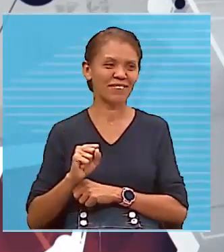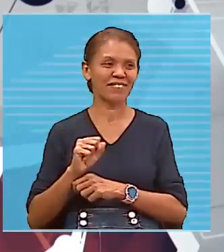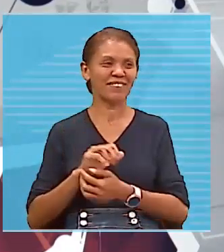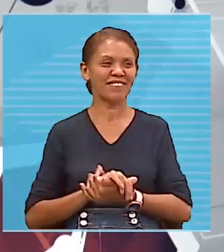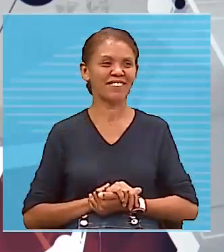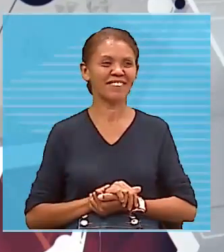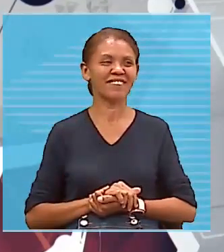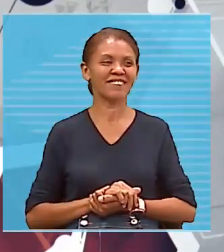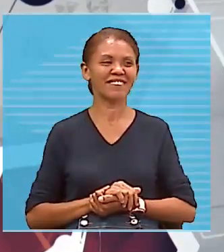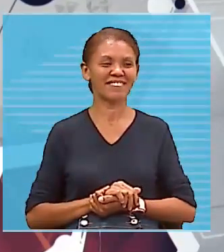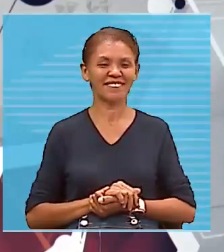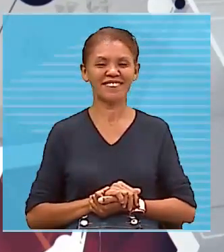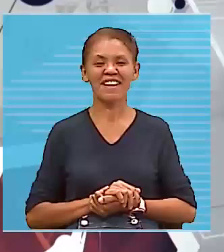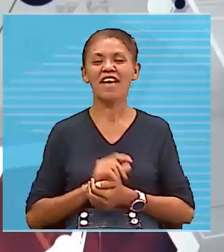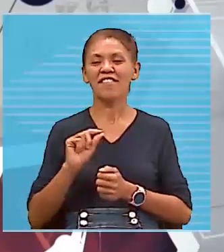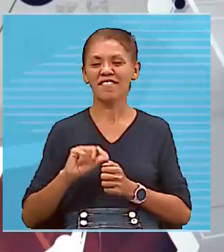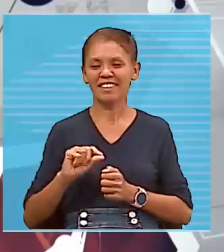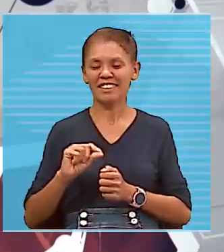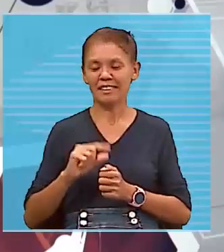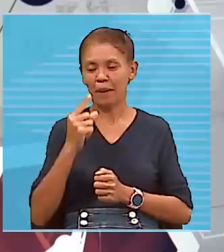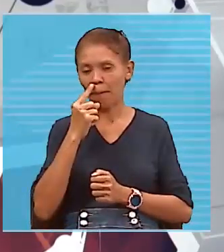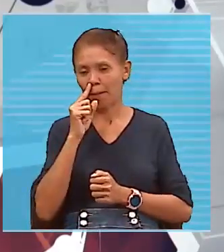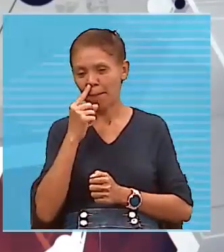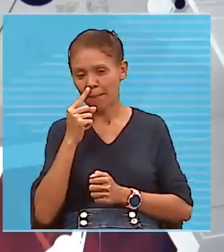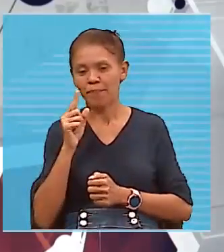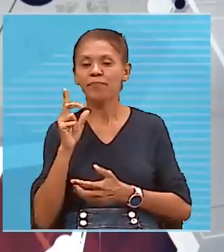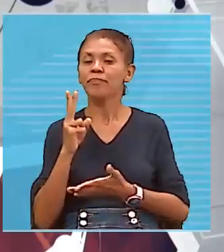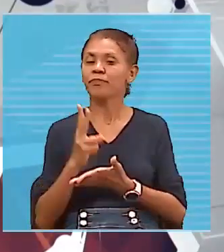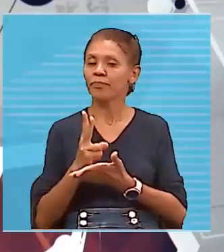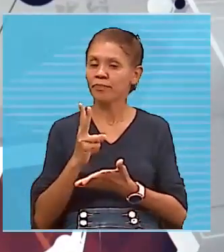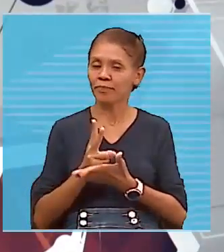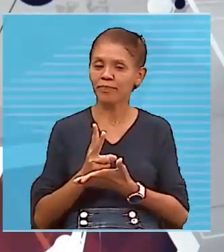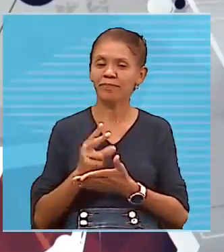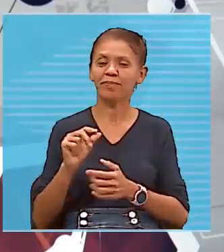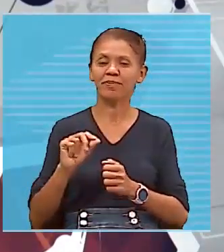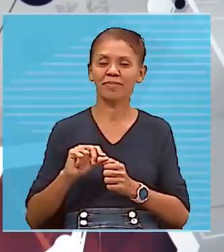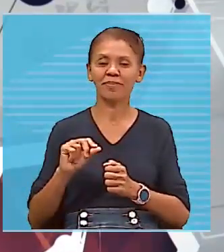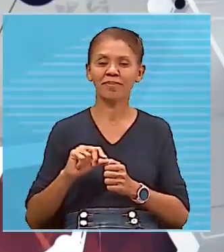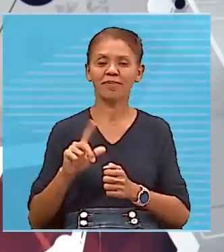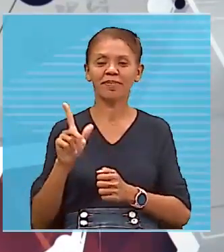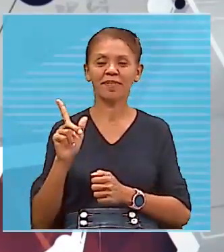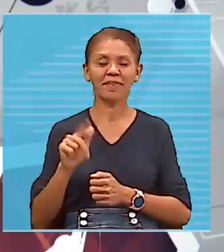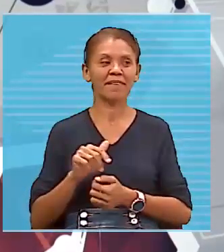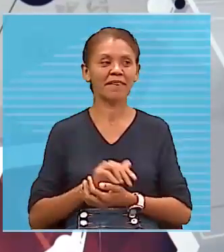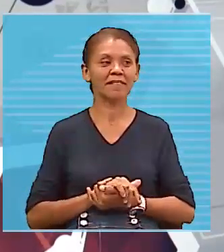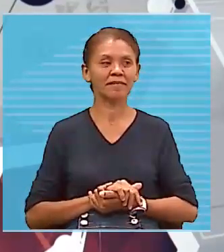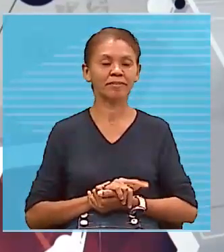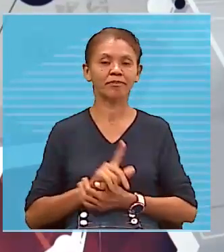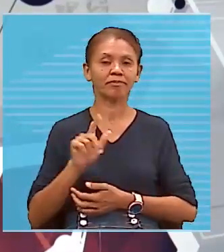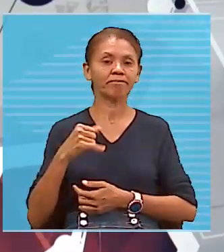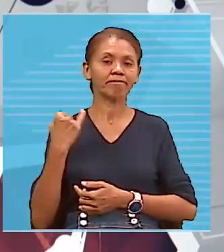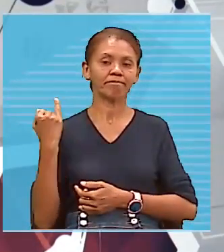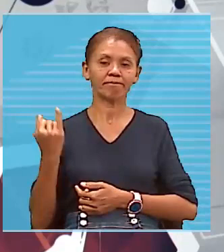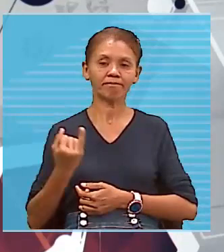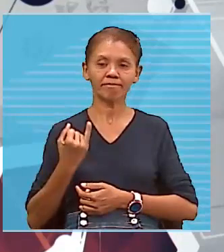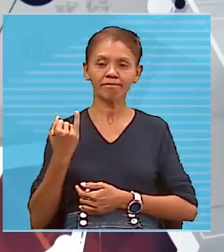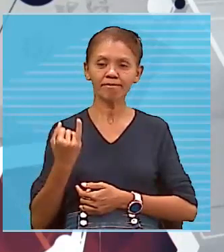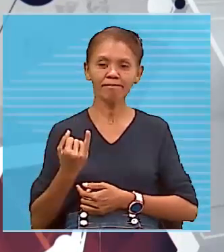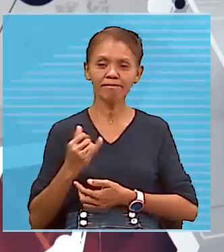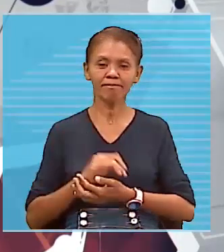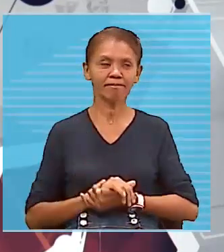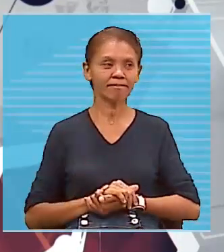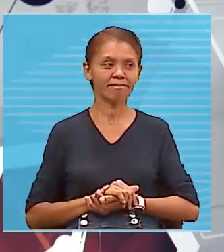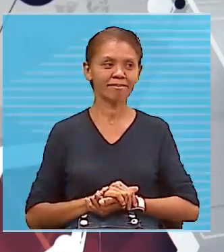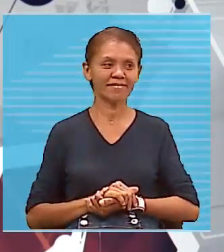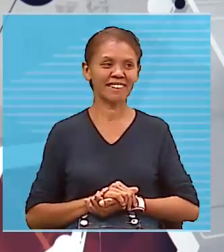Catoca. Todo mundo já tirou catoca. Não vem pra cá com esse papo, não. Então, olha só. É uma parte importante, né? Não a catuca,